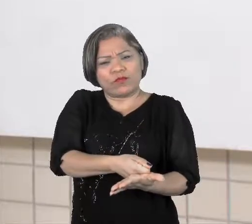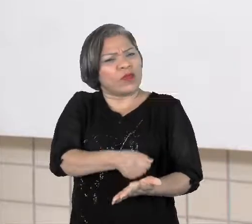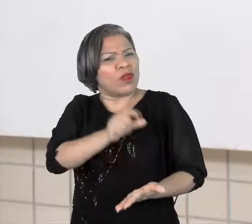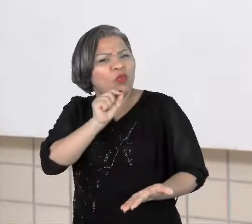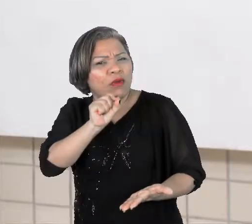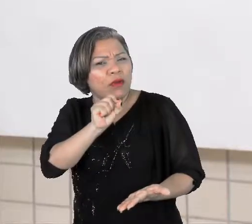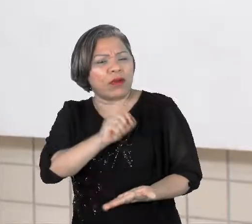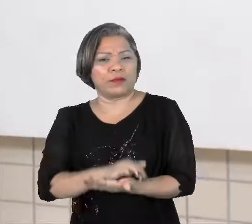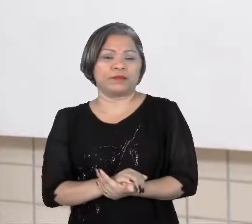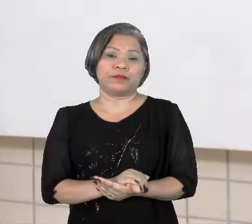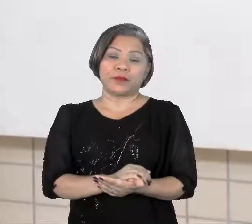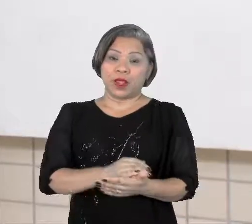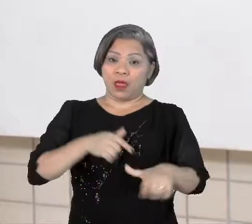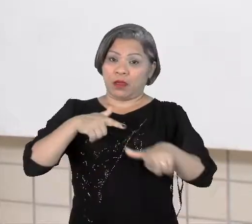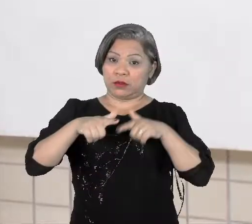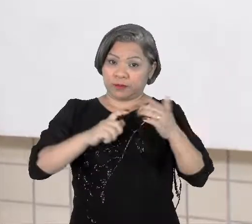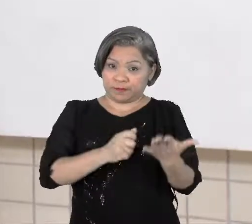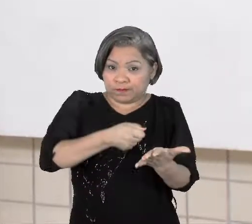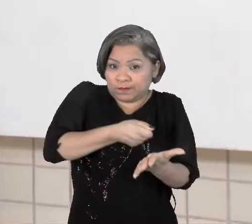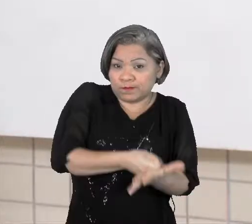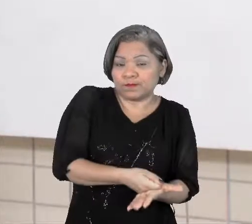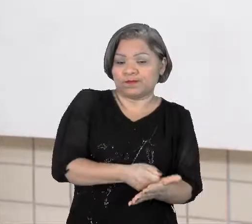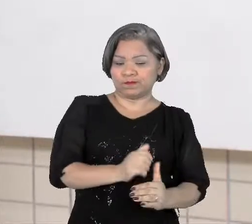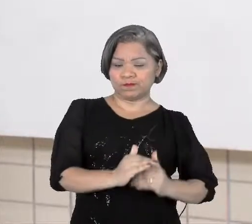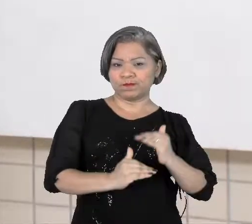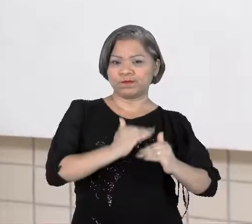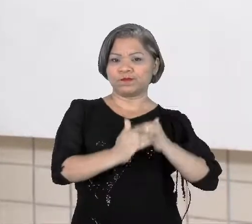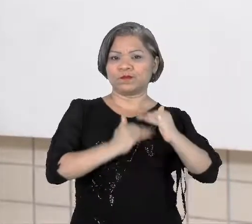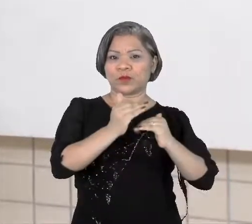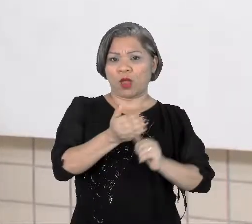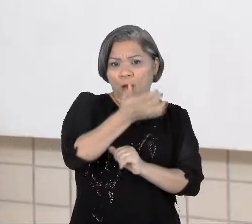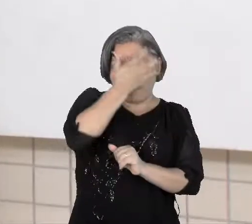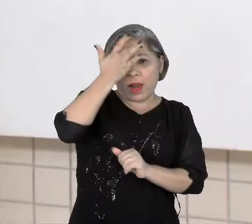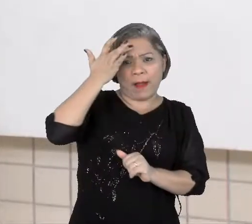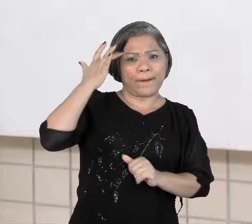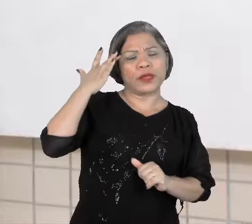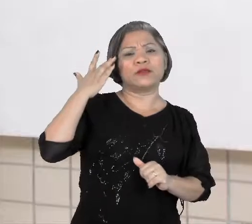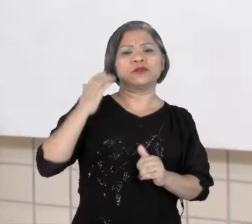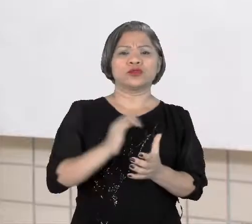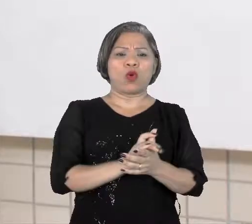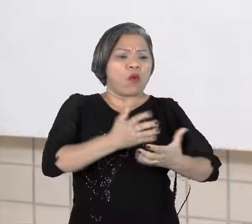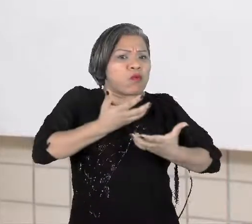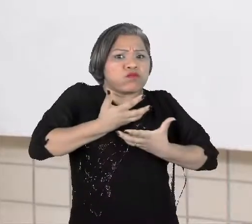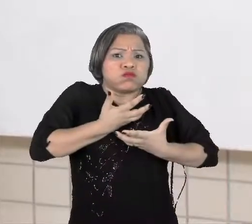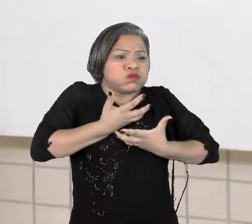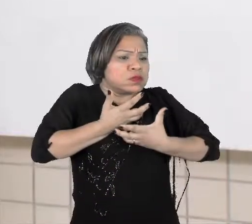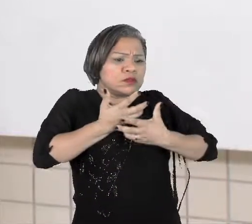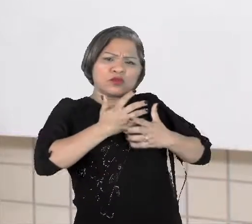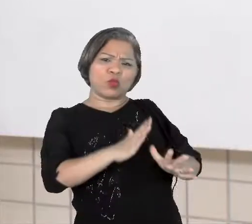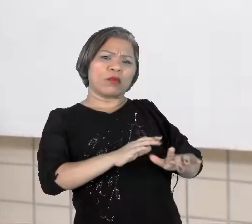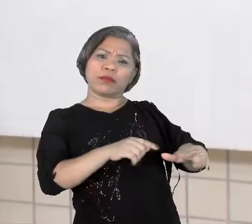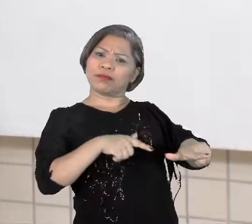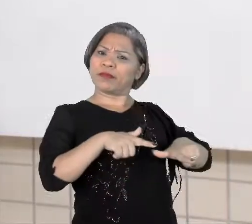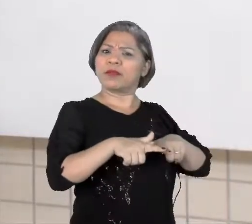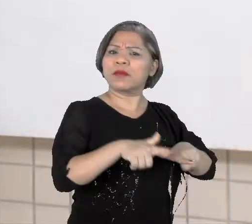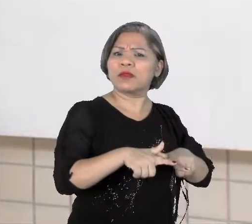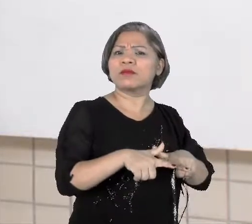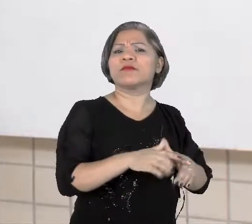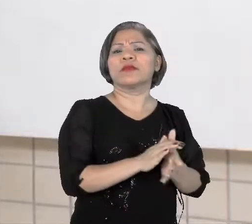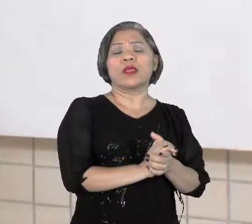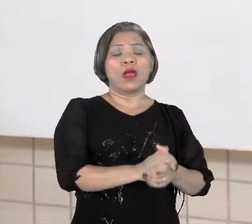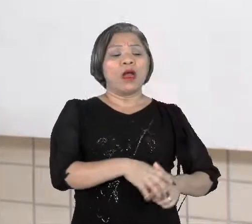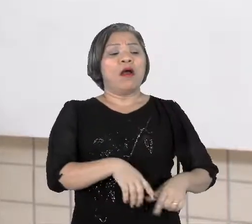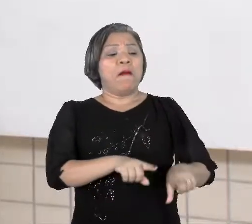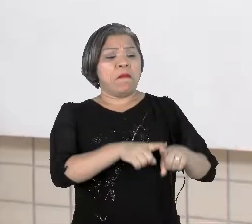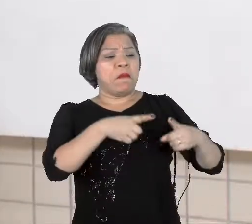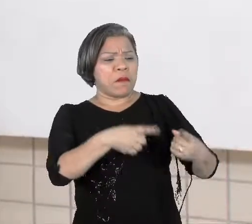O trabalho forçado é um trabalho desenvolvido por um indivíduo contra a sua vontade. Então, o trabalho que o indivíduo ele desempenha